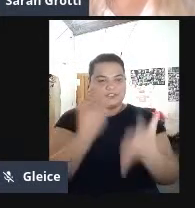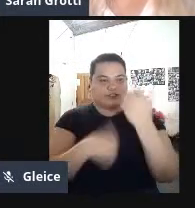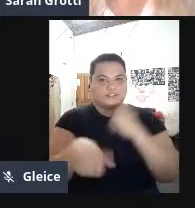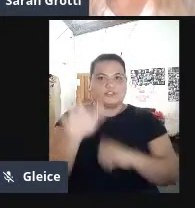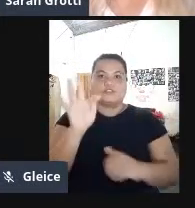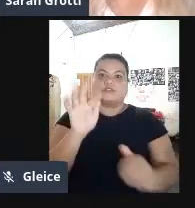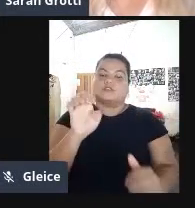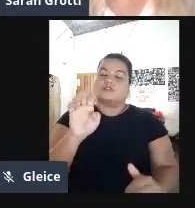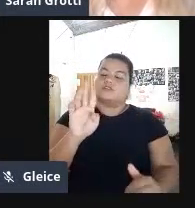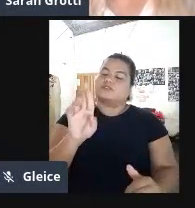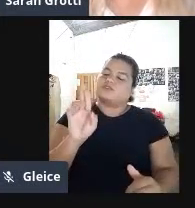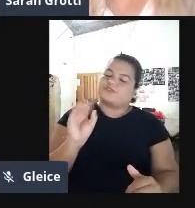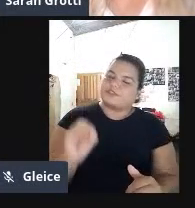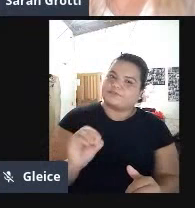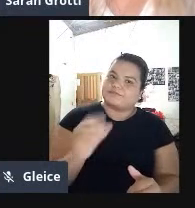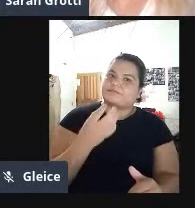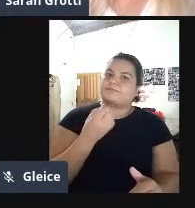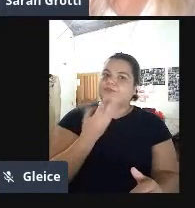coisa.